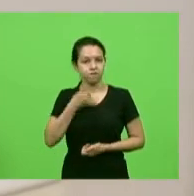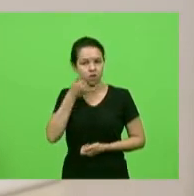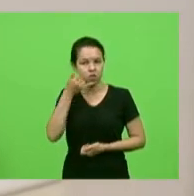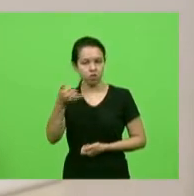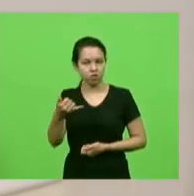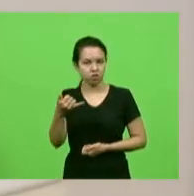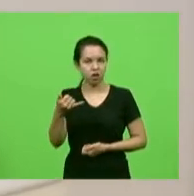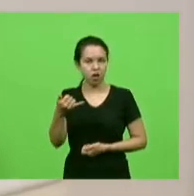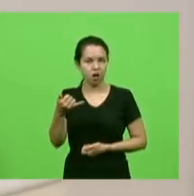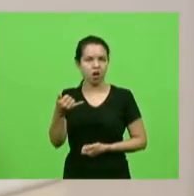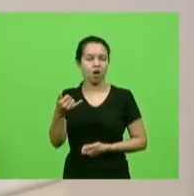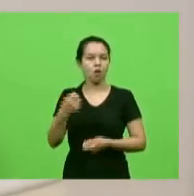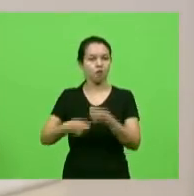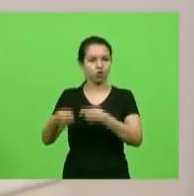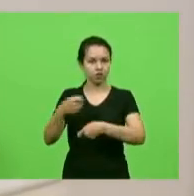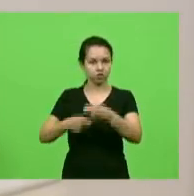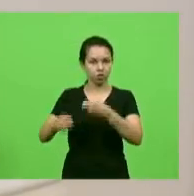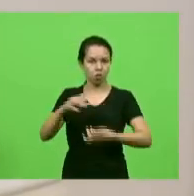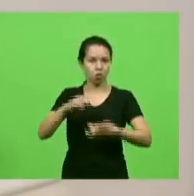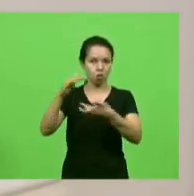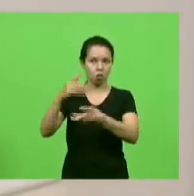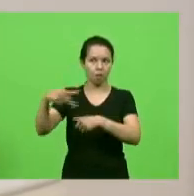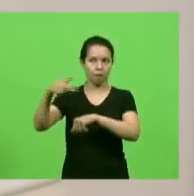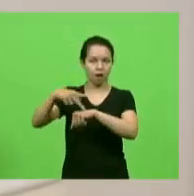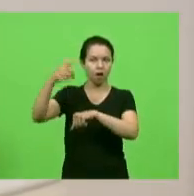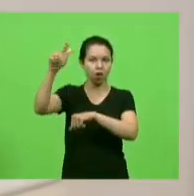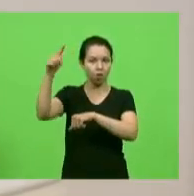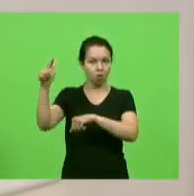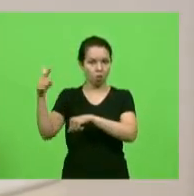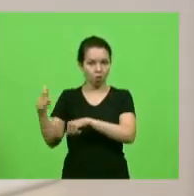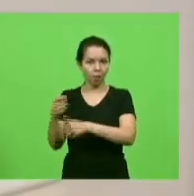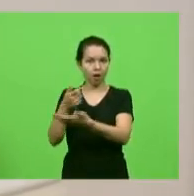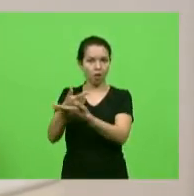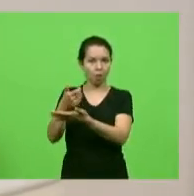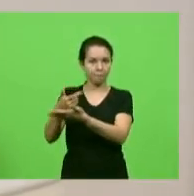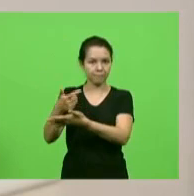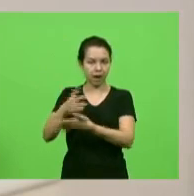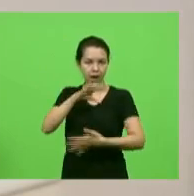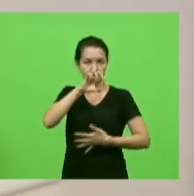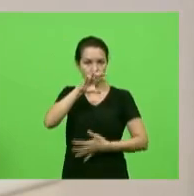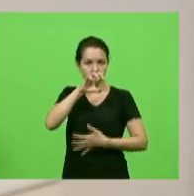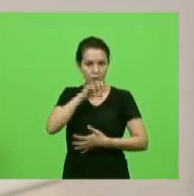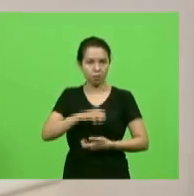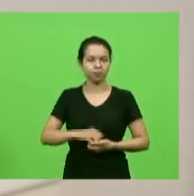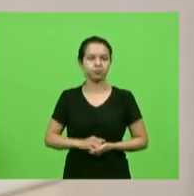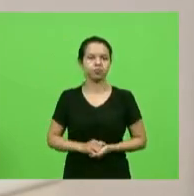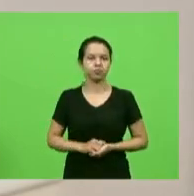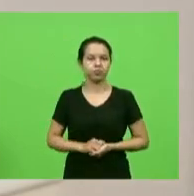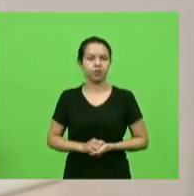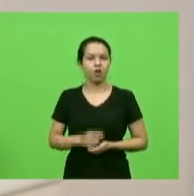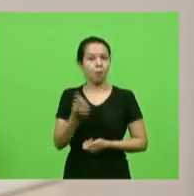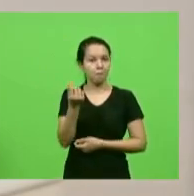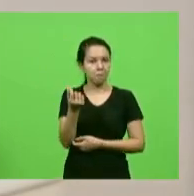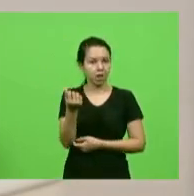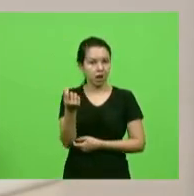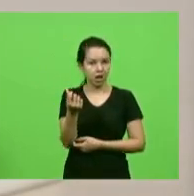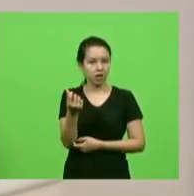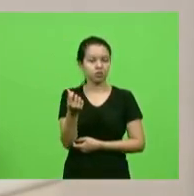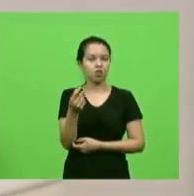mercado internacional para aquisição de respiradores e que o preço, então, praticado superava substancialmente seu valor de